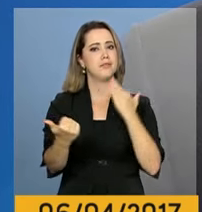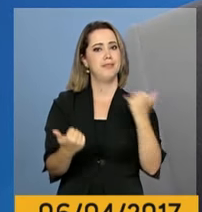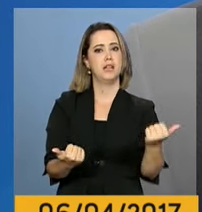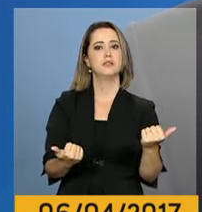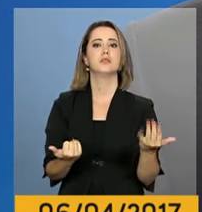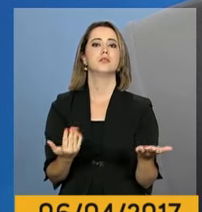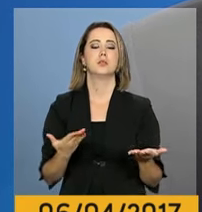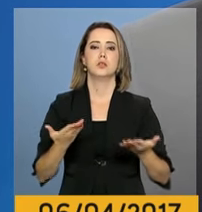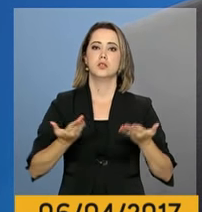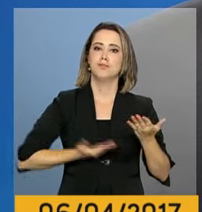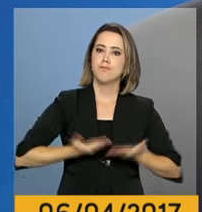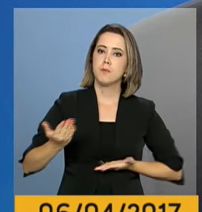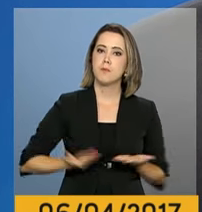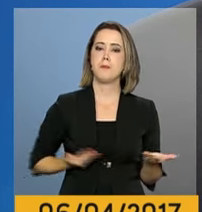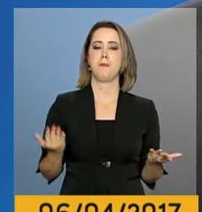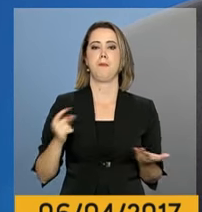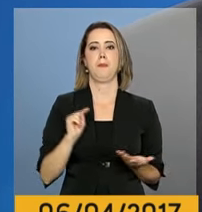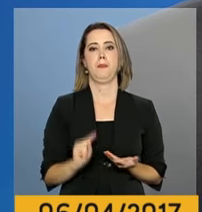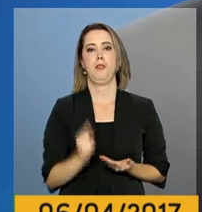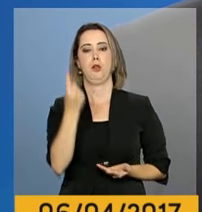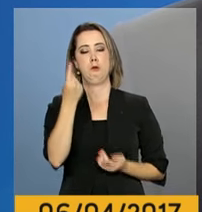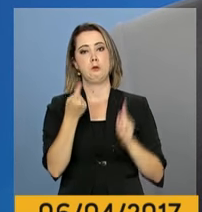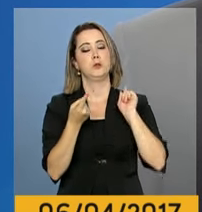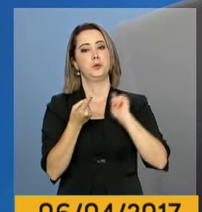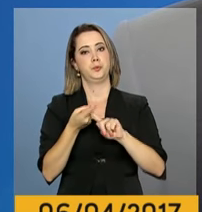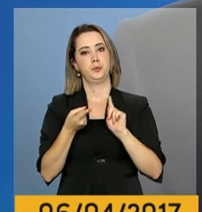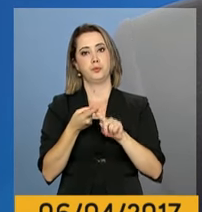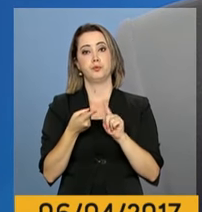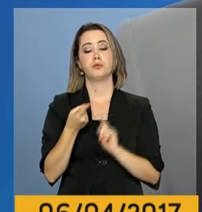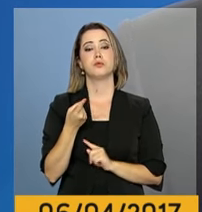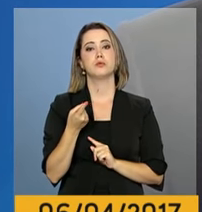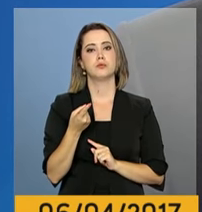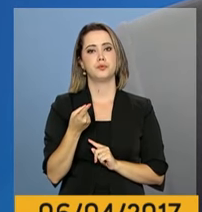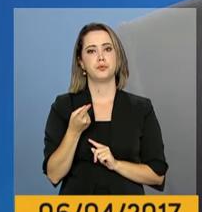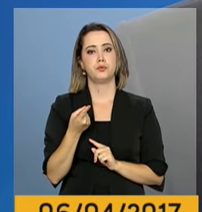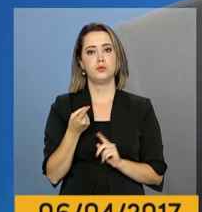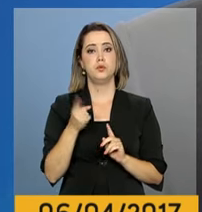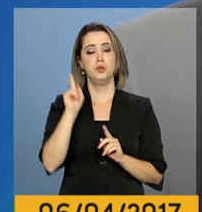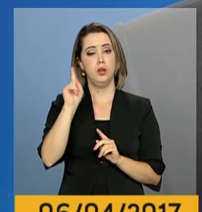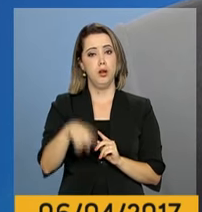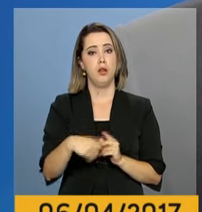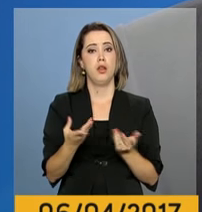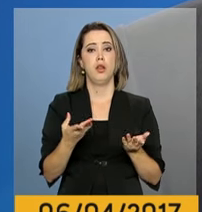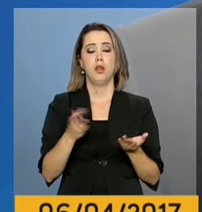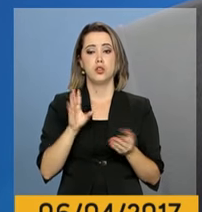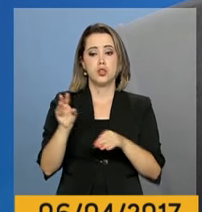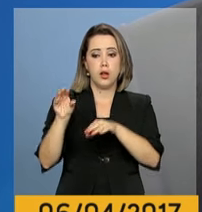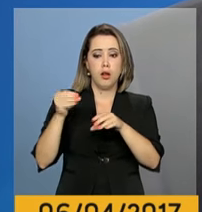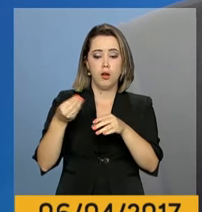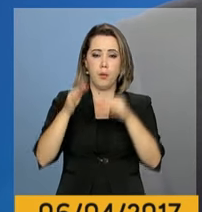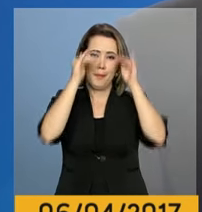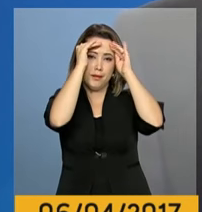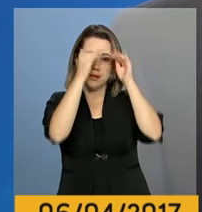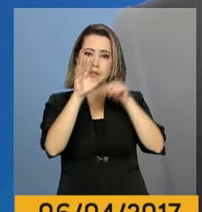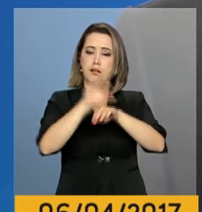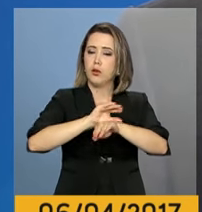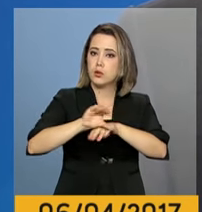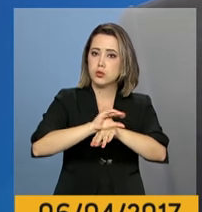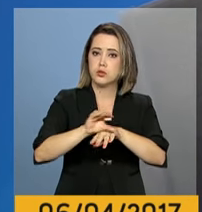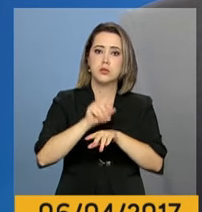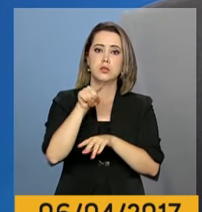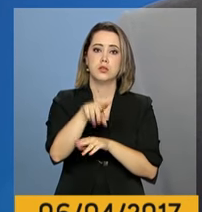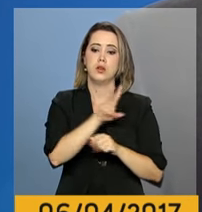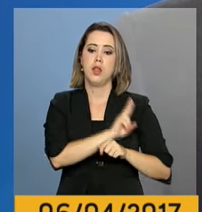dever. O primeiro desses deveres é, como determina a Constituição Federal,